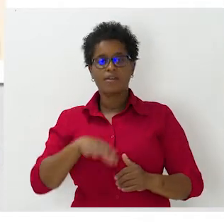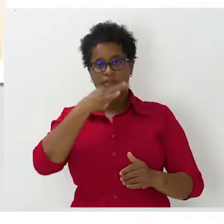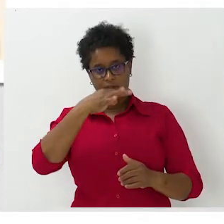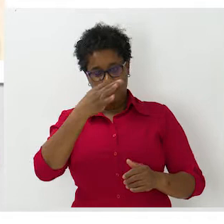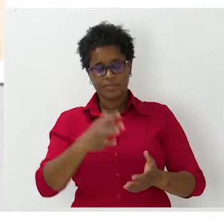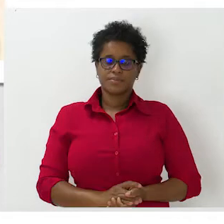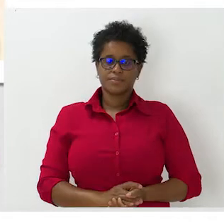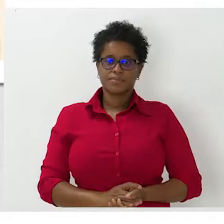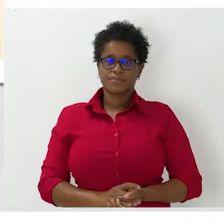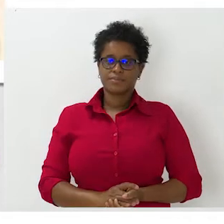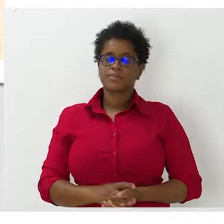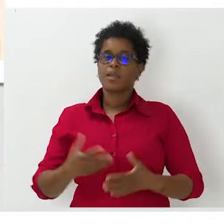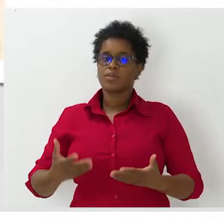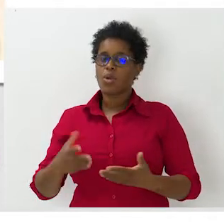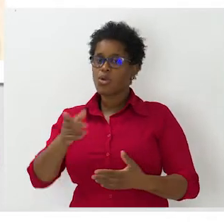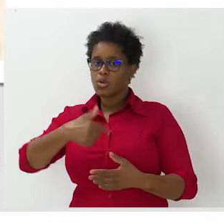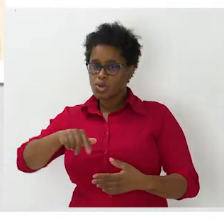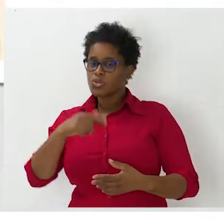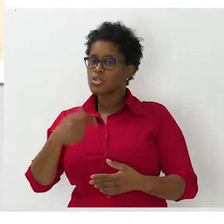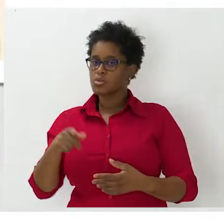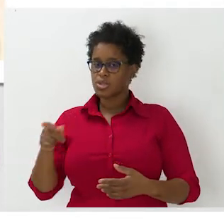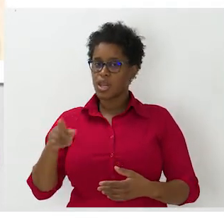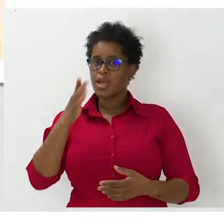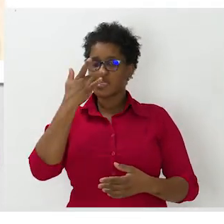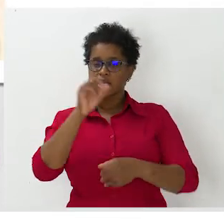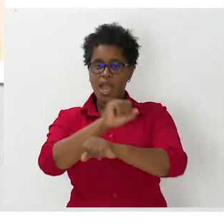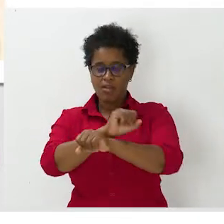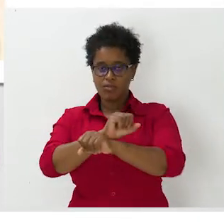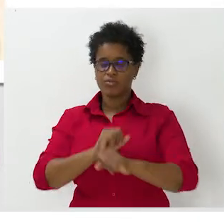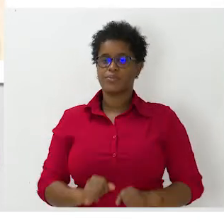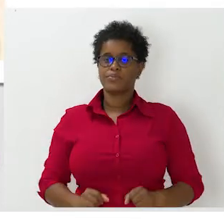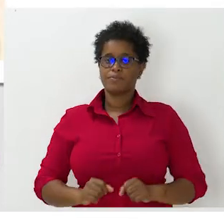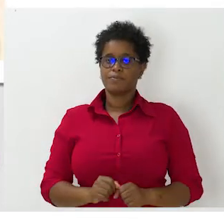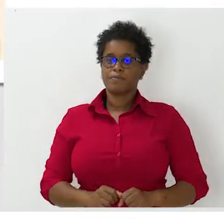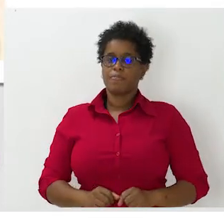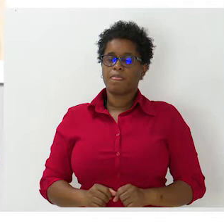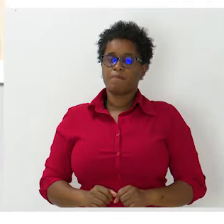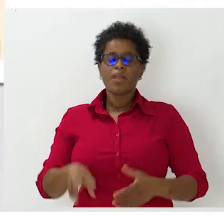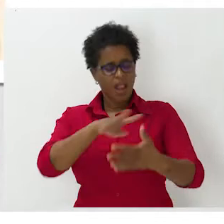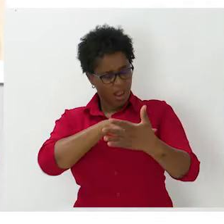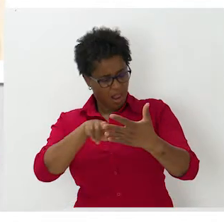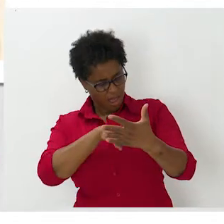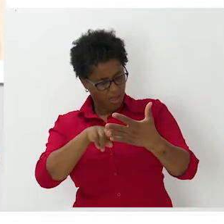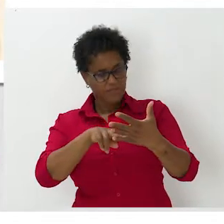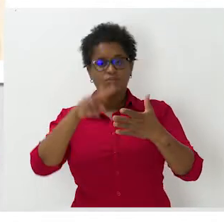destacar. Portanto, temos escravos. Lendo o